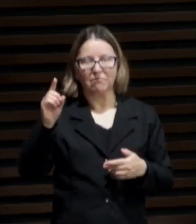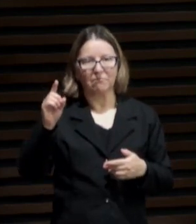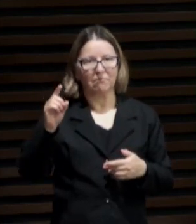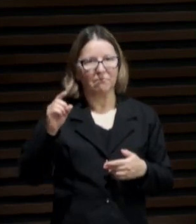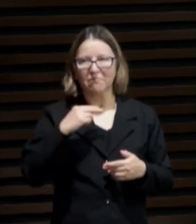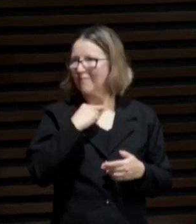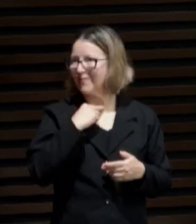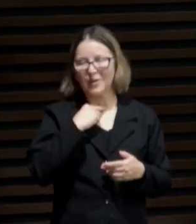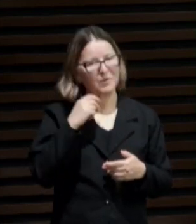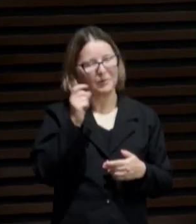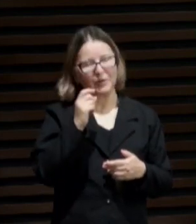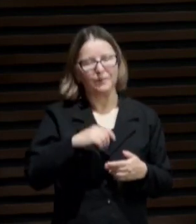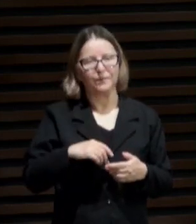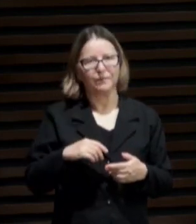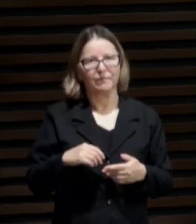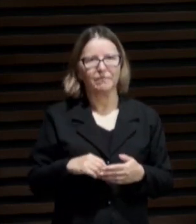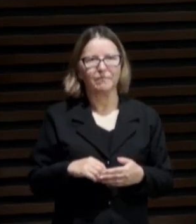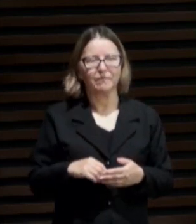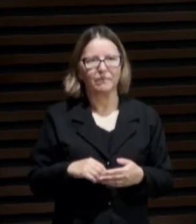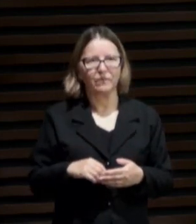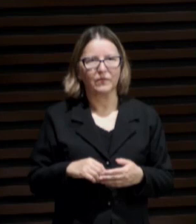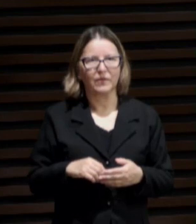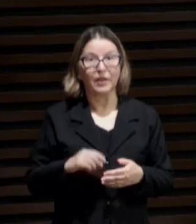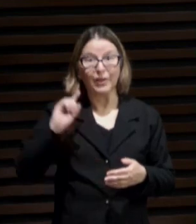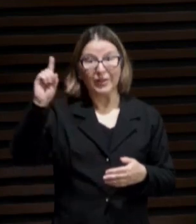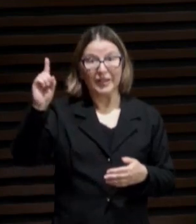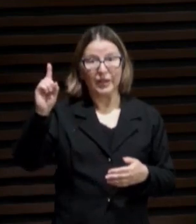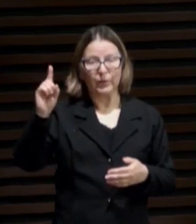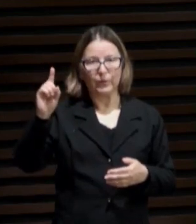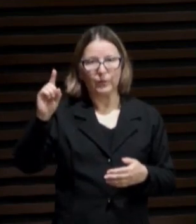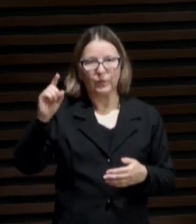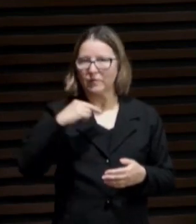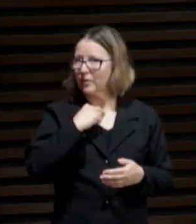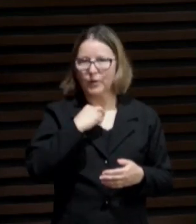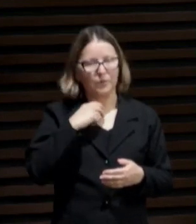a Tito 1:2, da esperança da vida eterna, o Deus que não pode mentir.